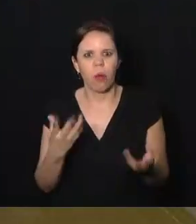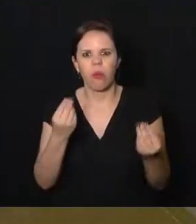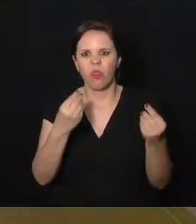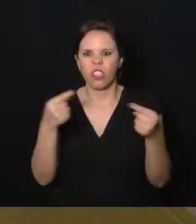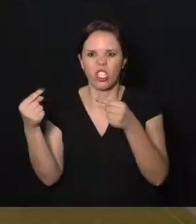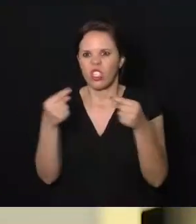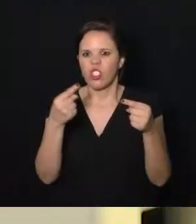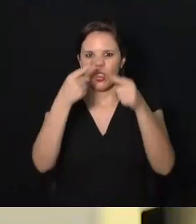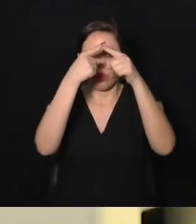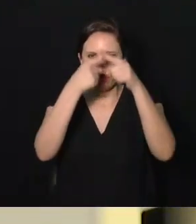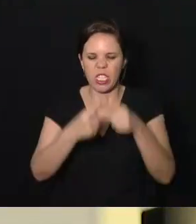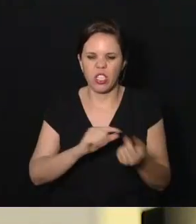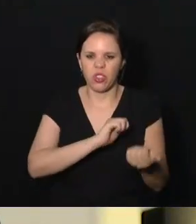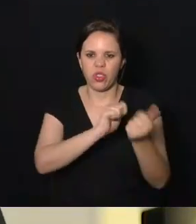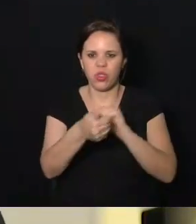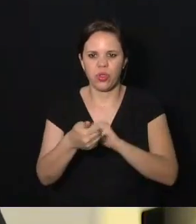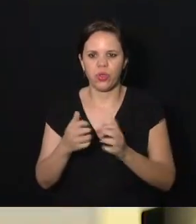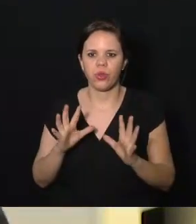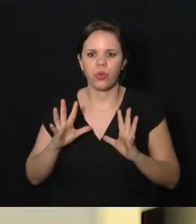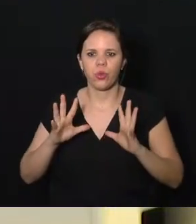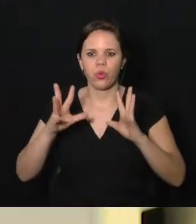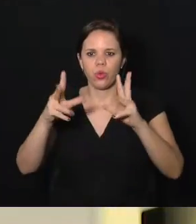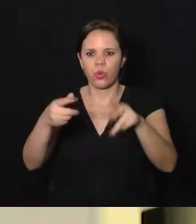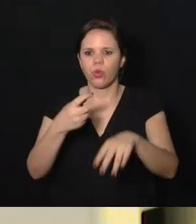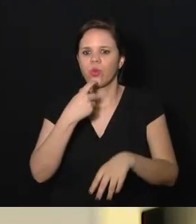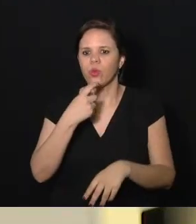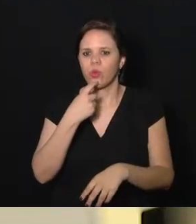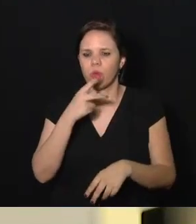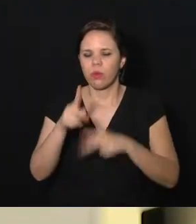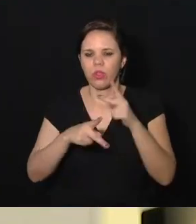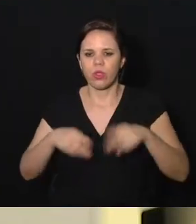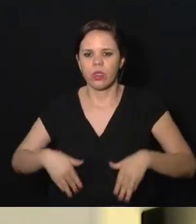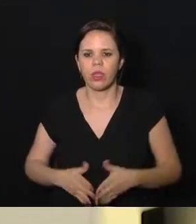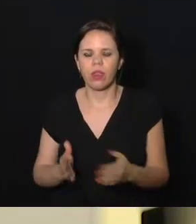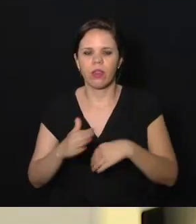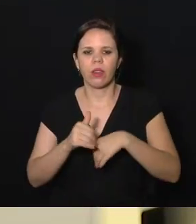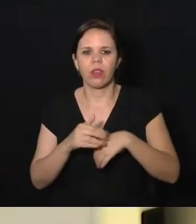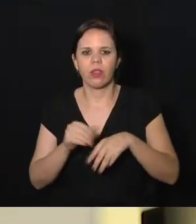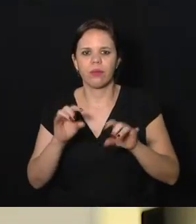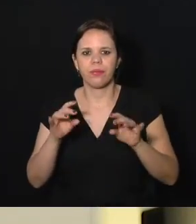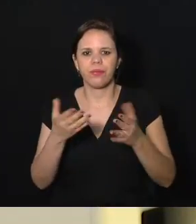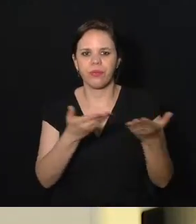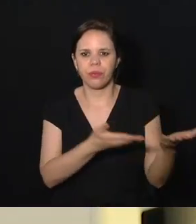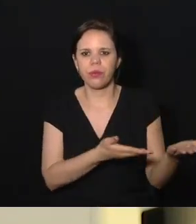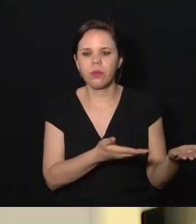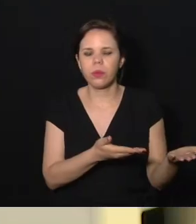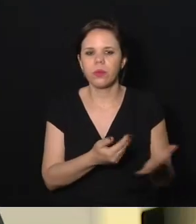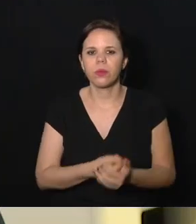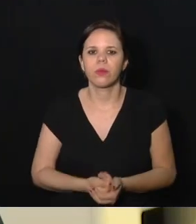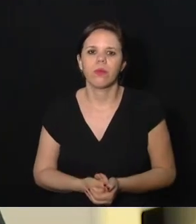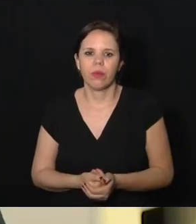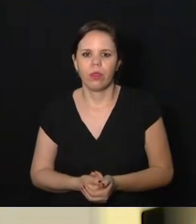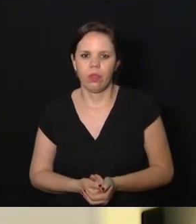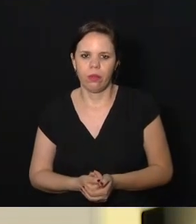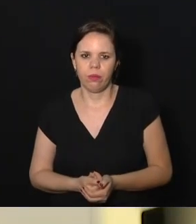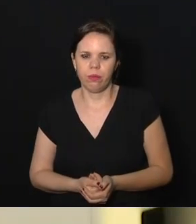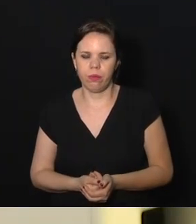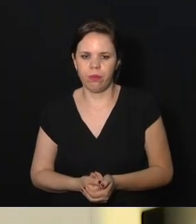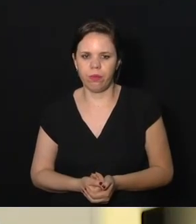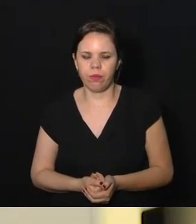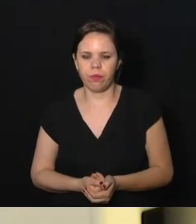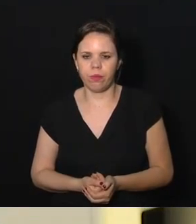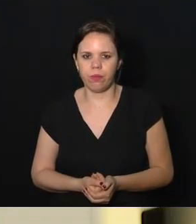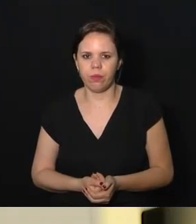competições esportivas. Acho que todos os campineiros têm um carinho, uma relação de afetividade grande com o campo da